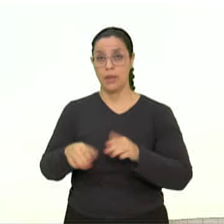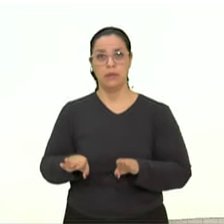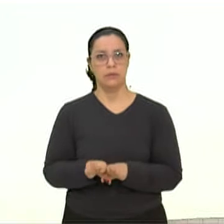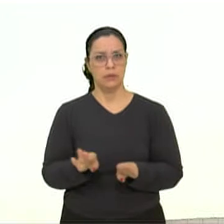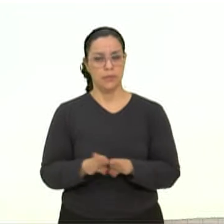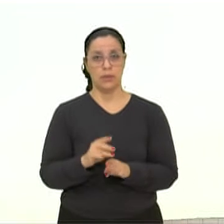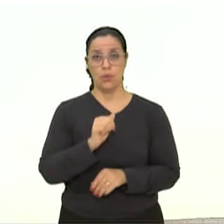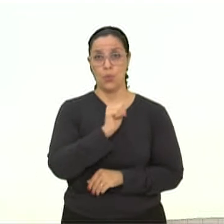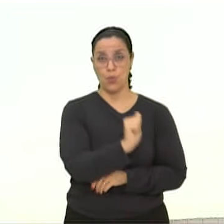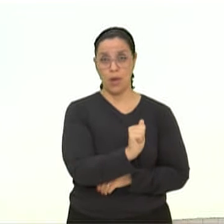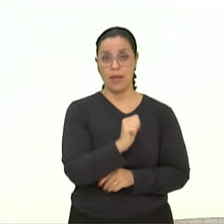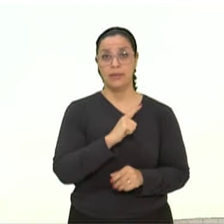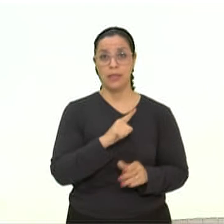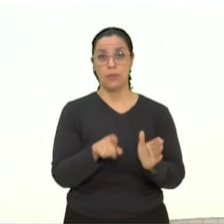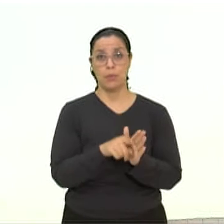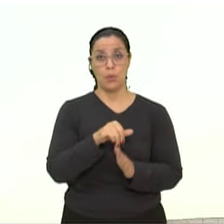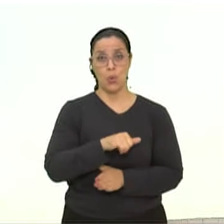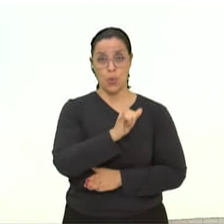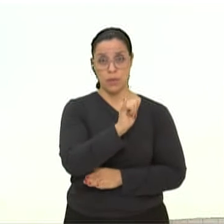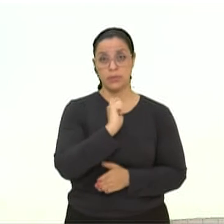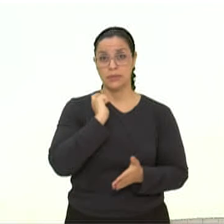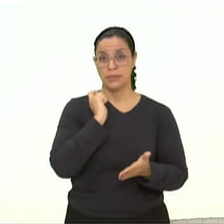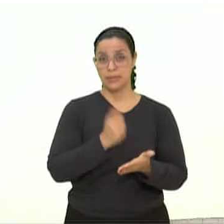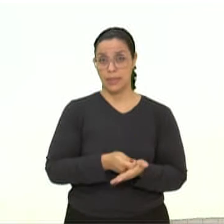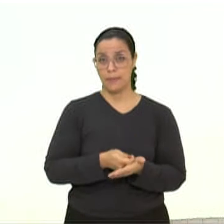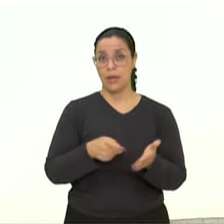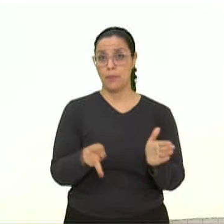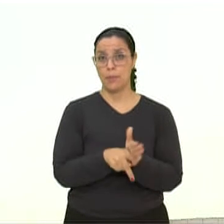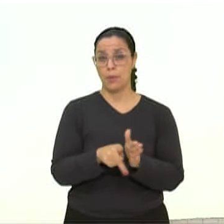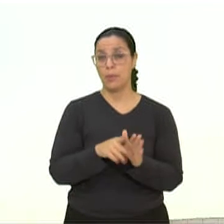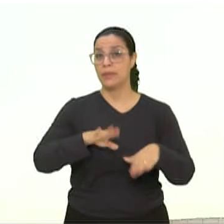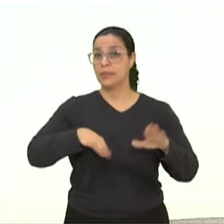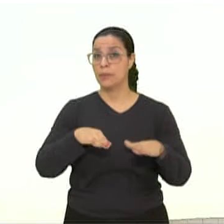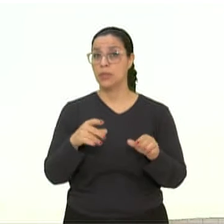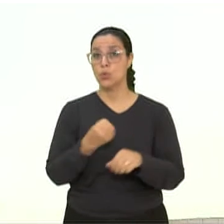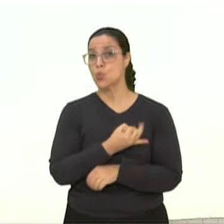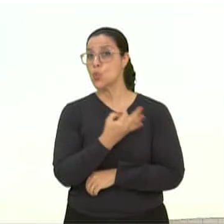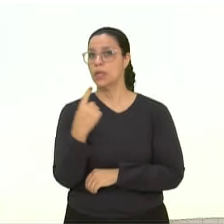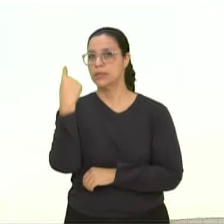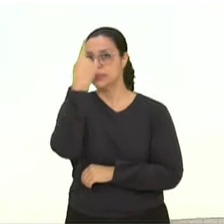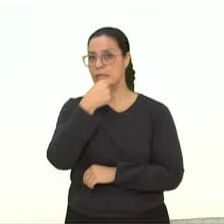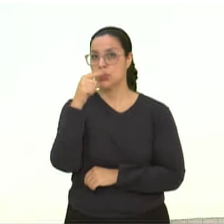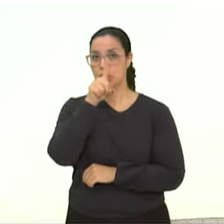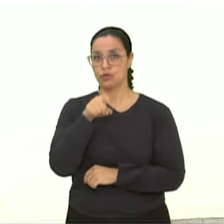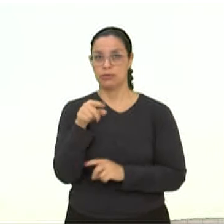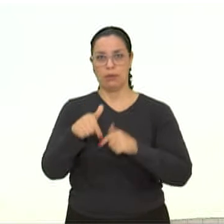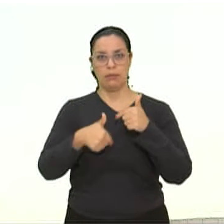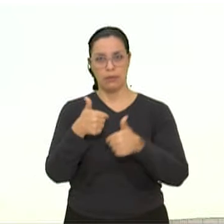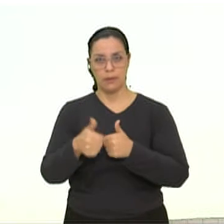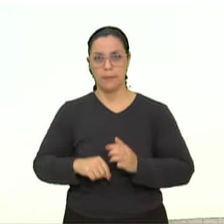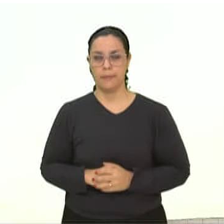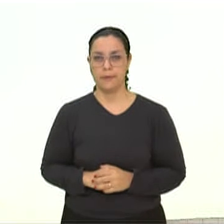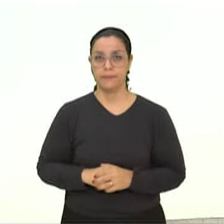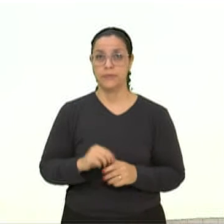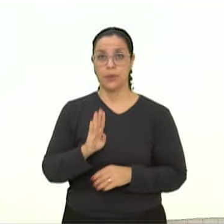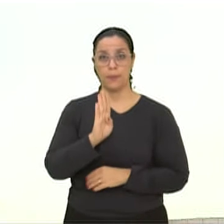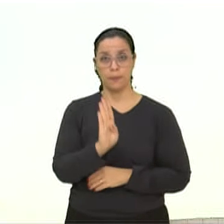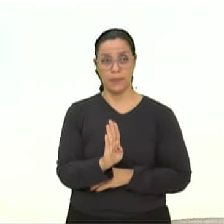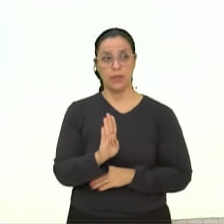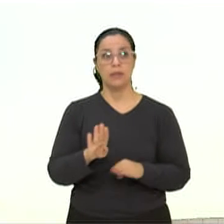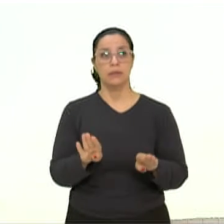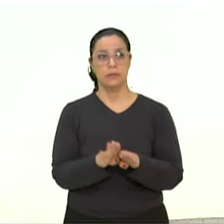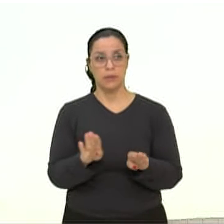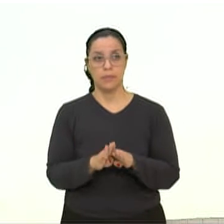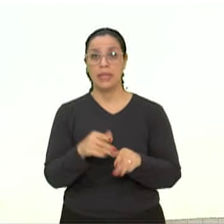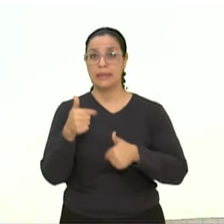A representa o valor Y cobrado por Ronaldo em função das horas X trabalhadas. B.